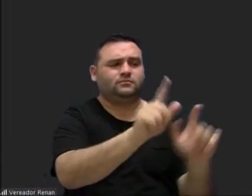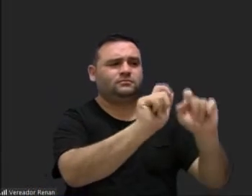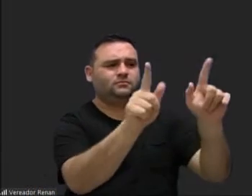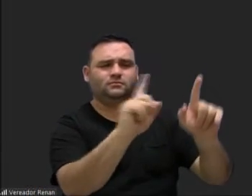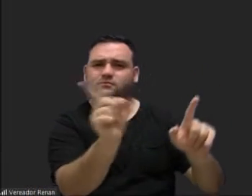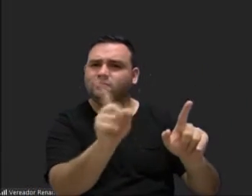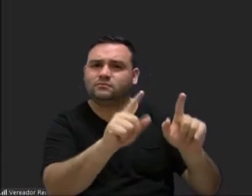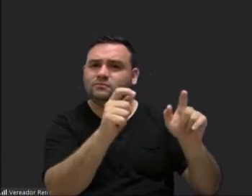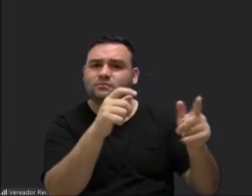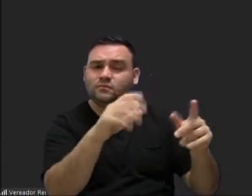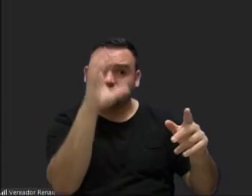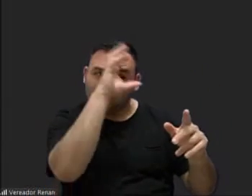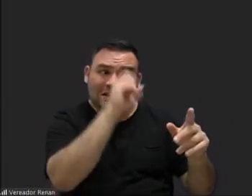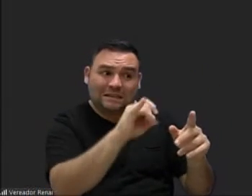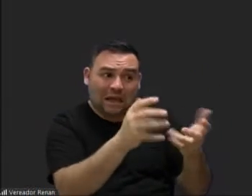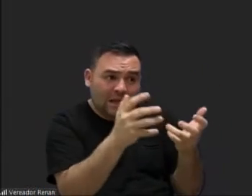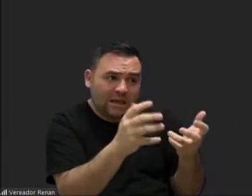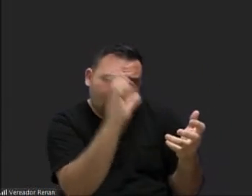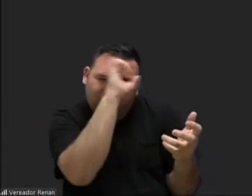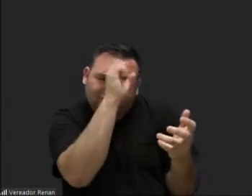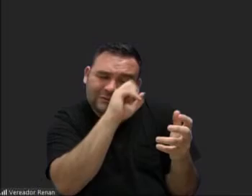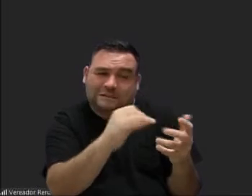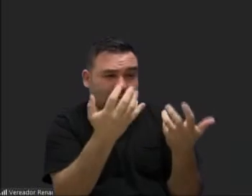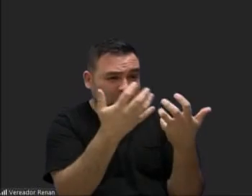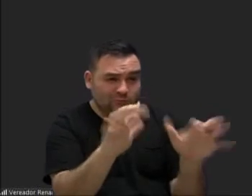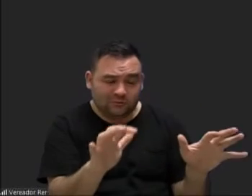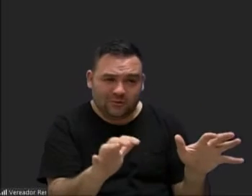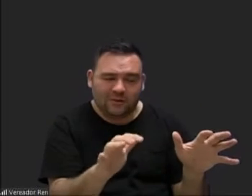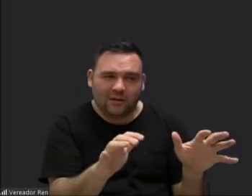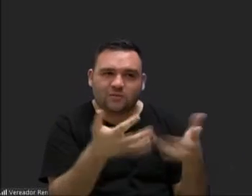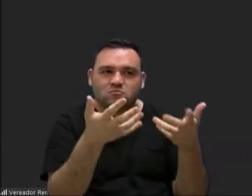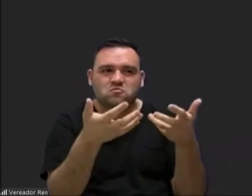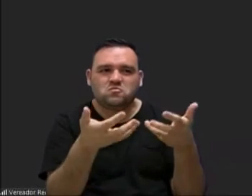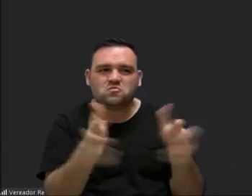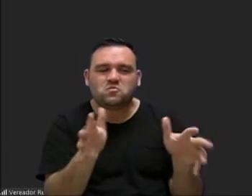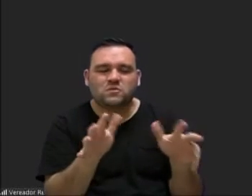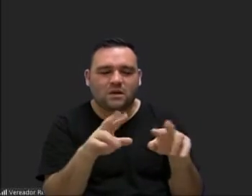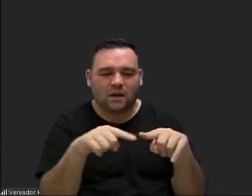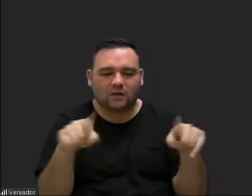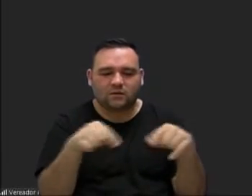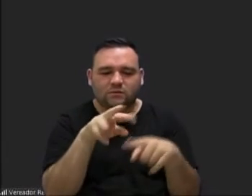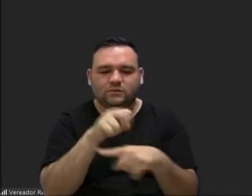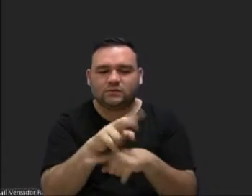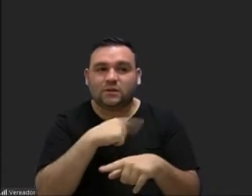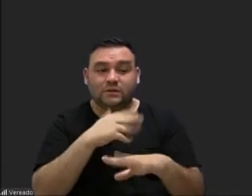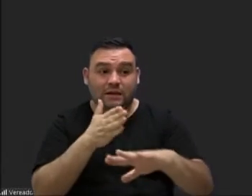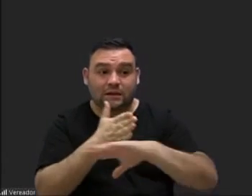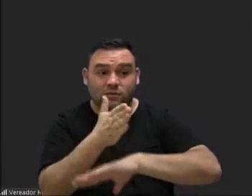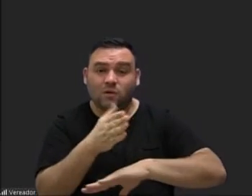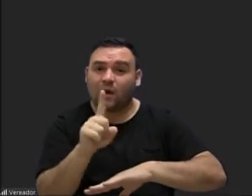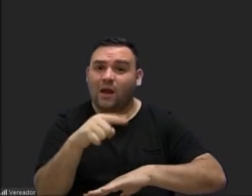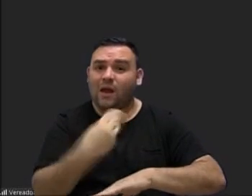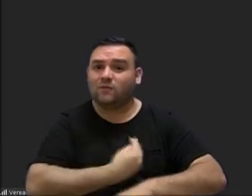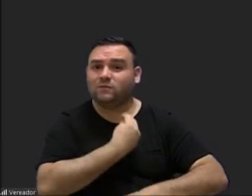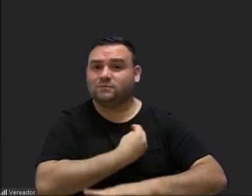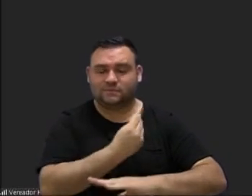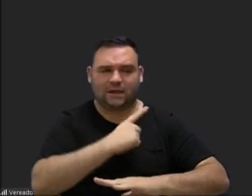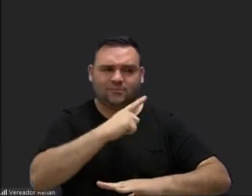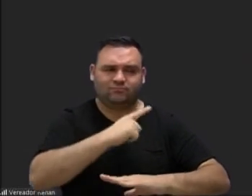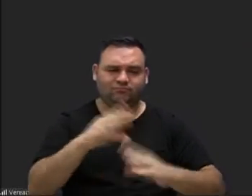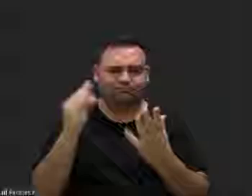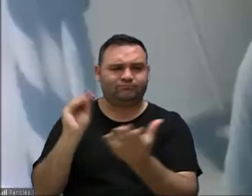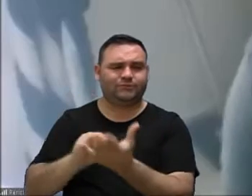fica com tela aberta ele aprende se ele quiser se ele não quiser aprender se ele não quiser estar na sala ele logou é presença dada